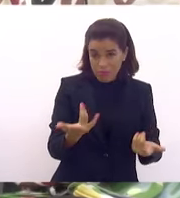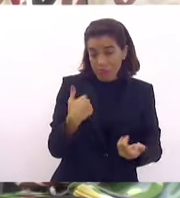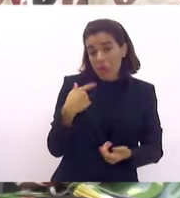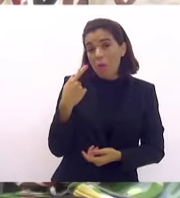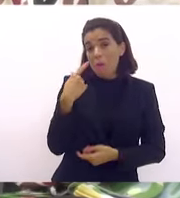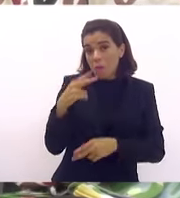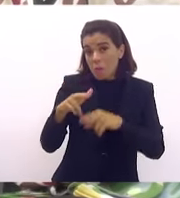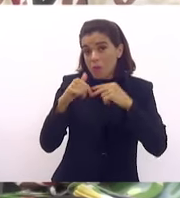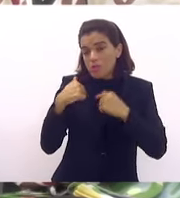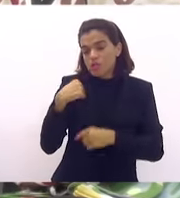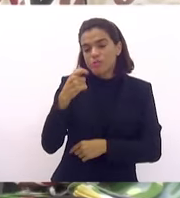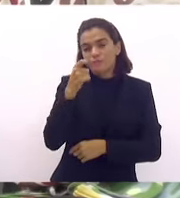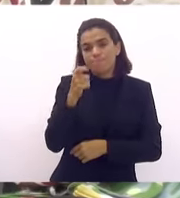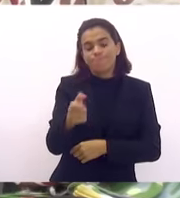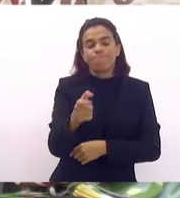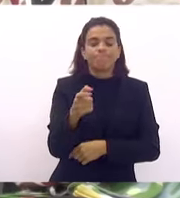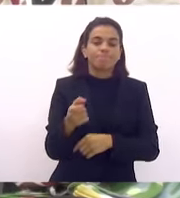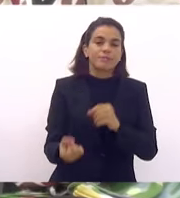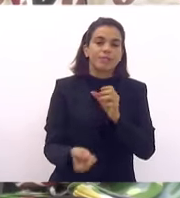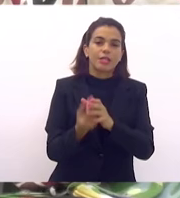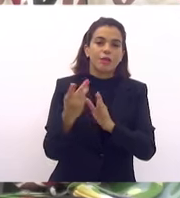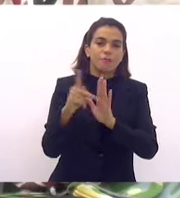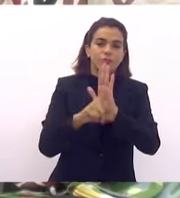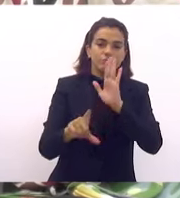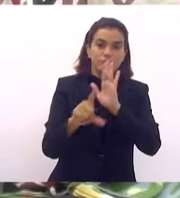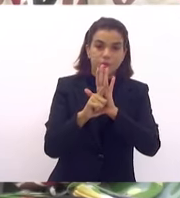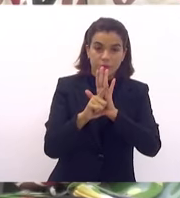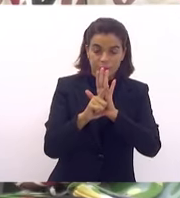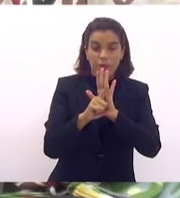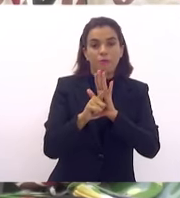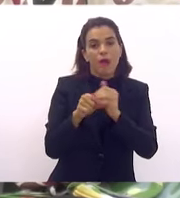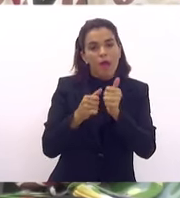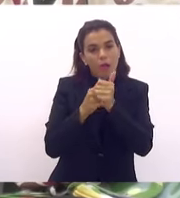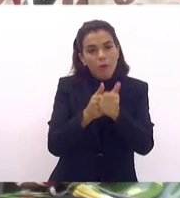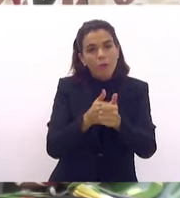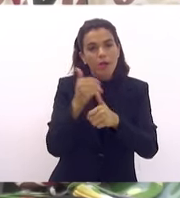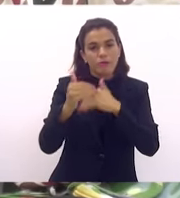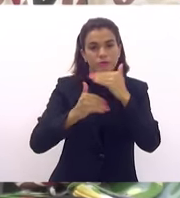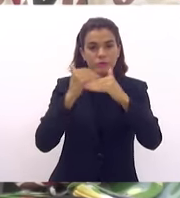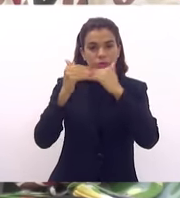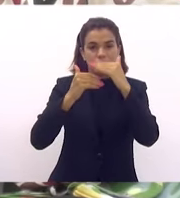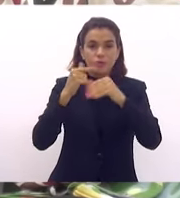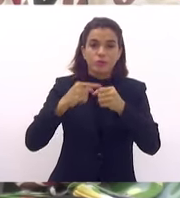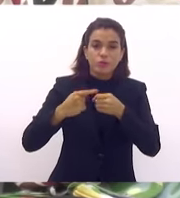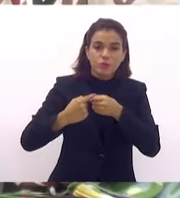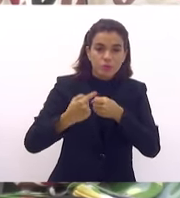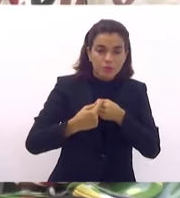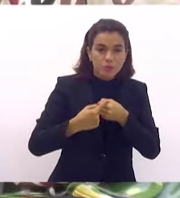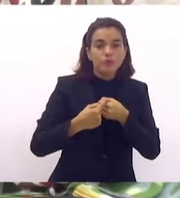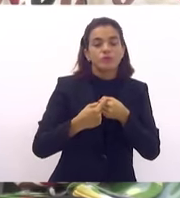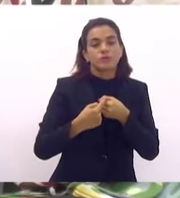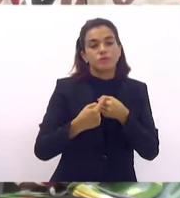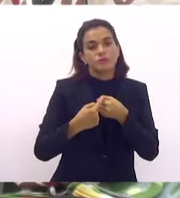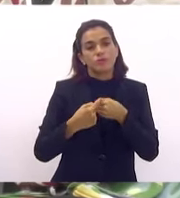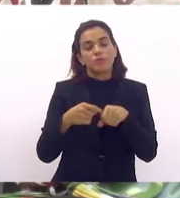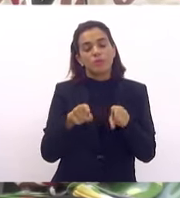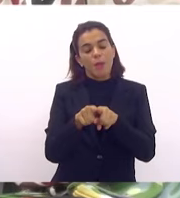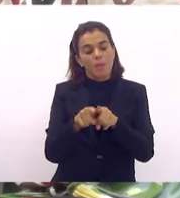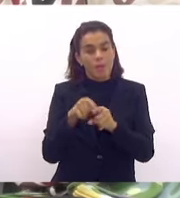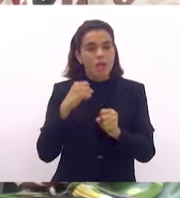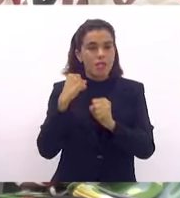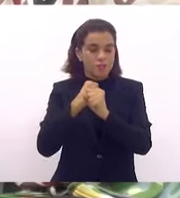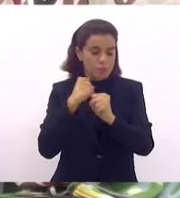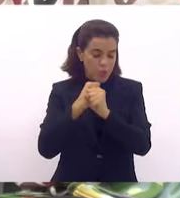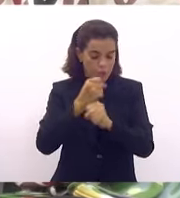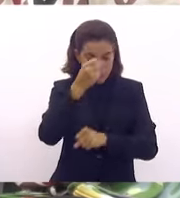lei para poder obrigar a Águas do Rio a acompanhar o desenvolvimento dos municípios, as obras